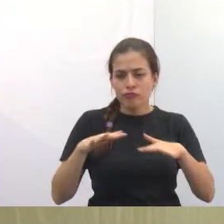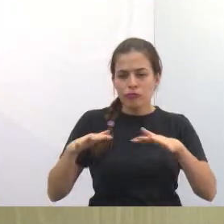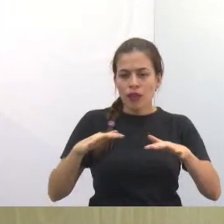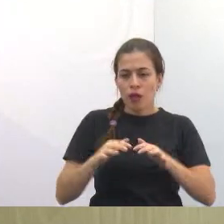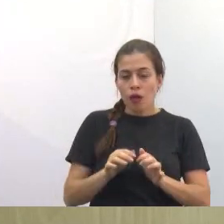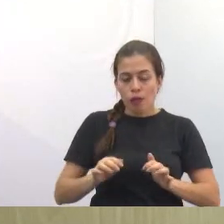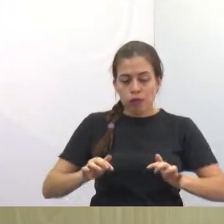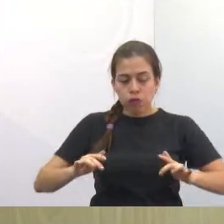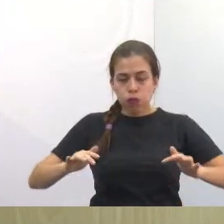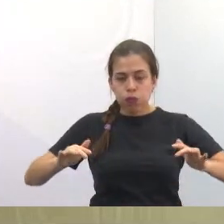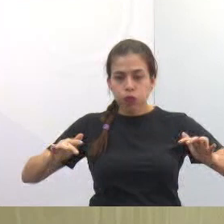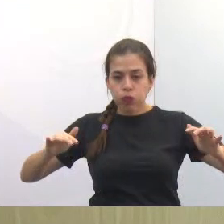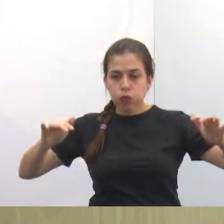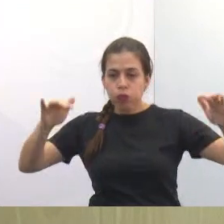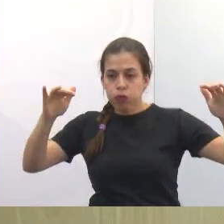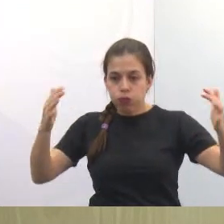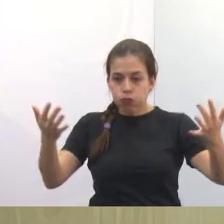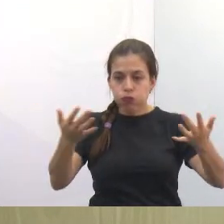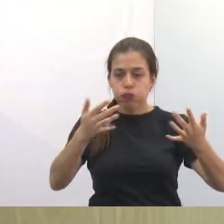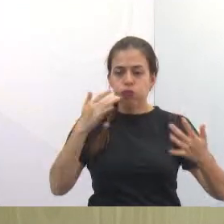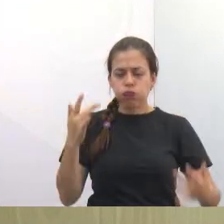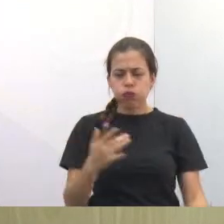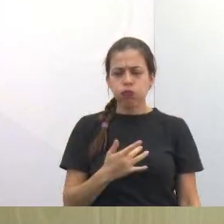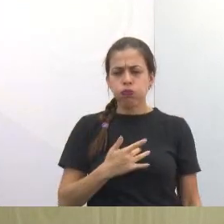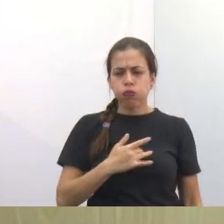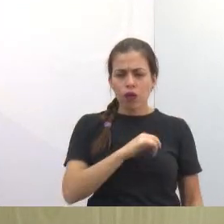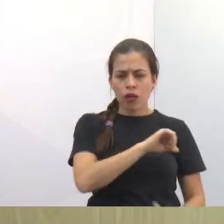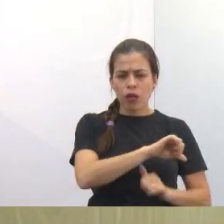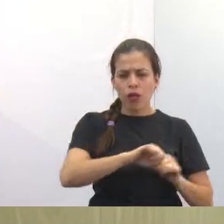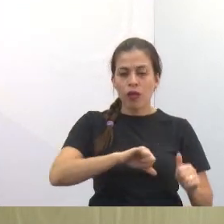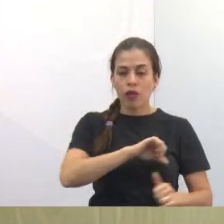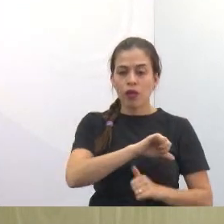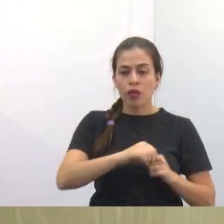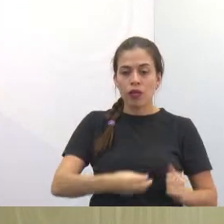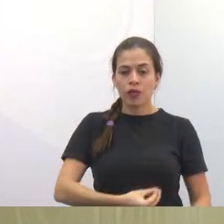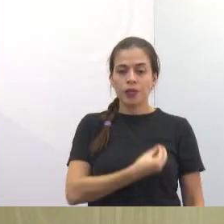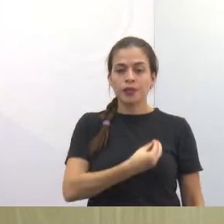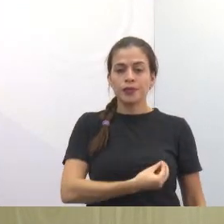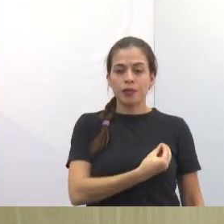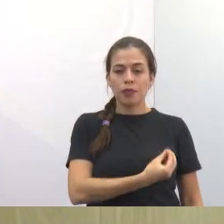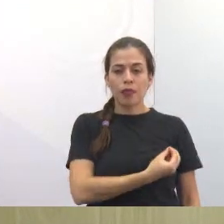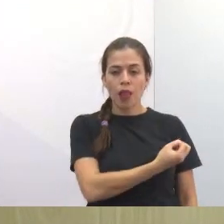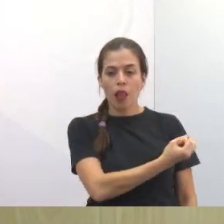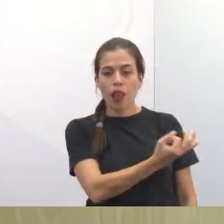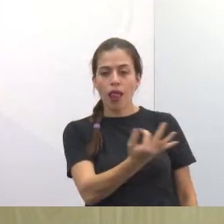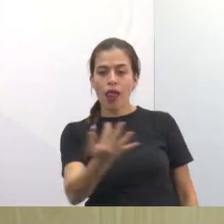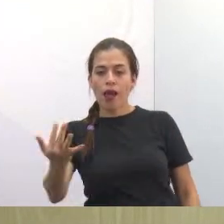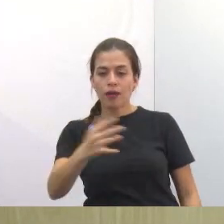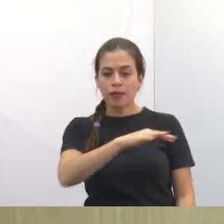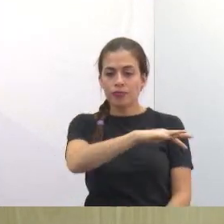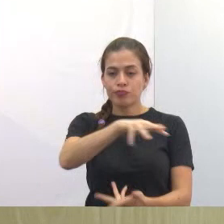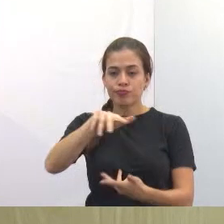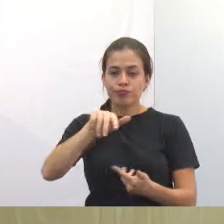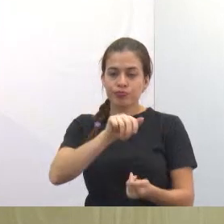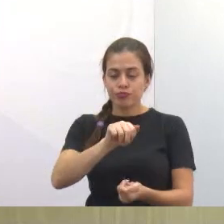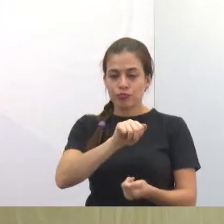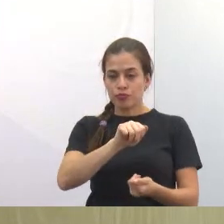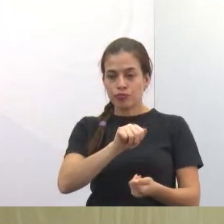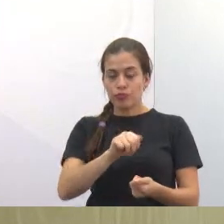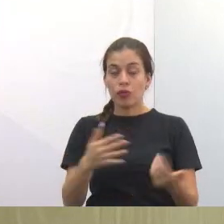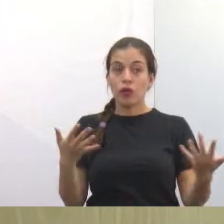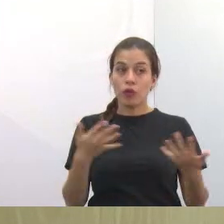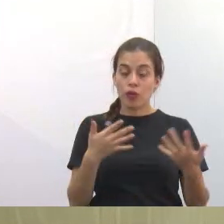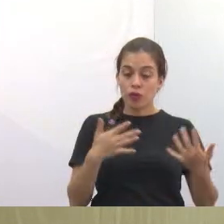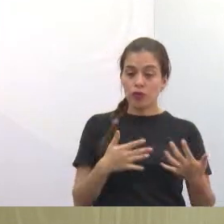cresceria exponencialmente, tocando e transformando milhões de vidas ao redor do mundo. Atualmente, a Igreja Universal do Reino de